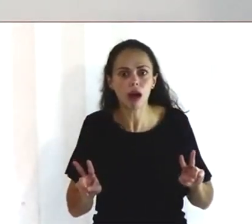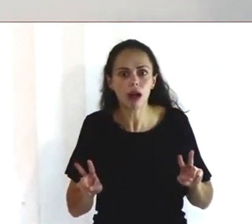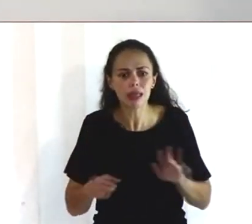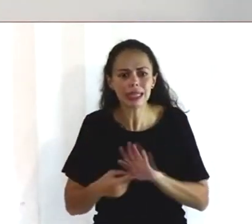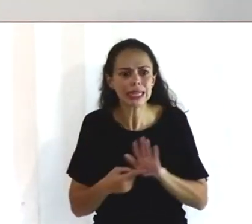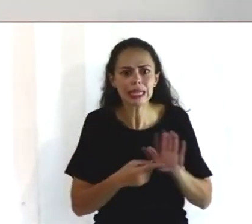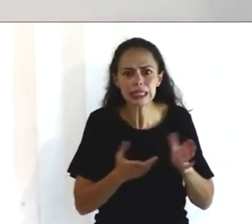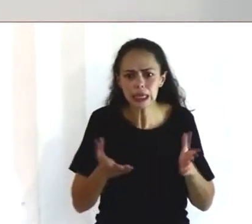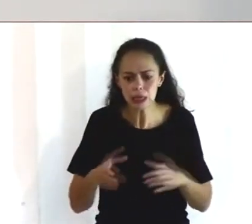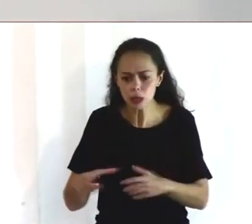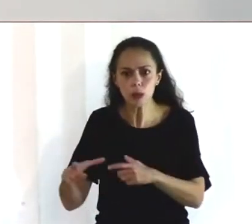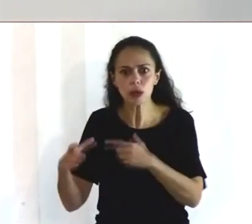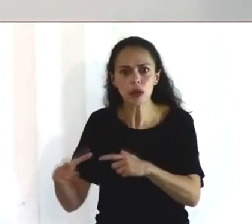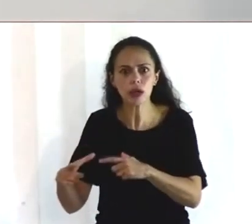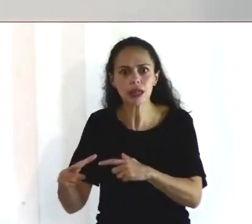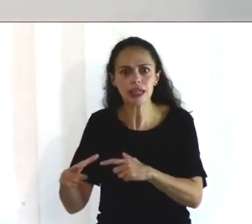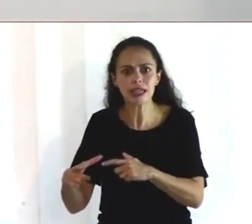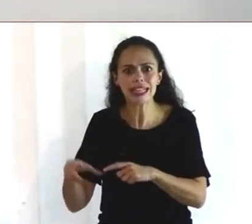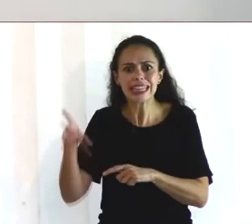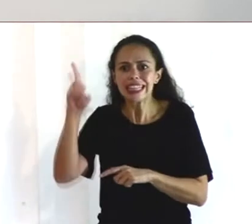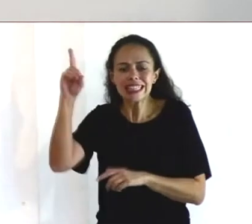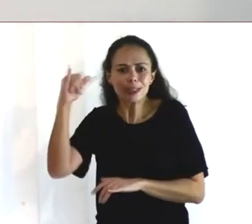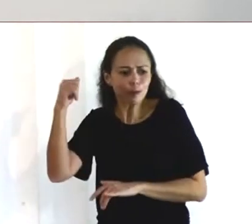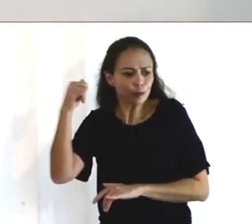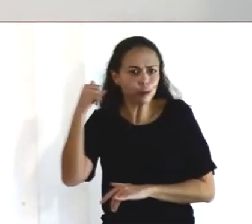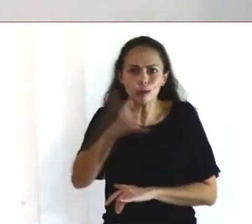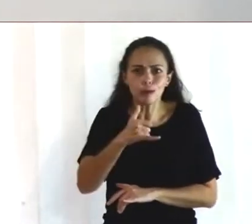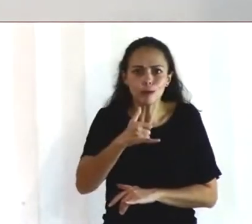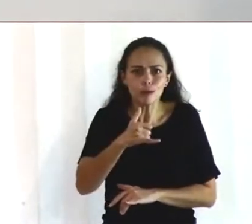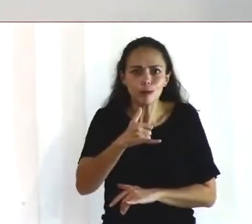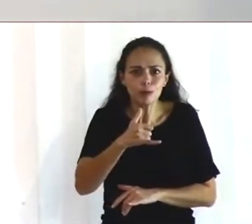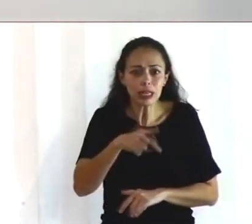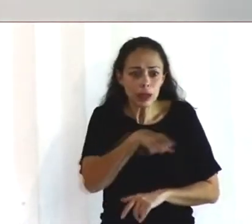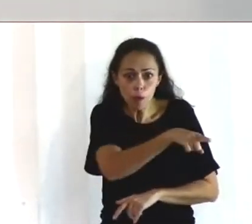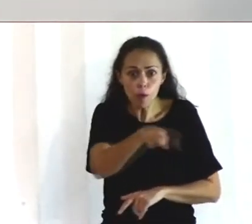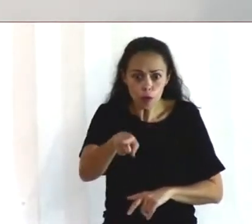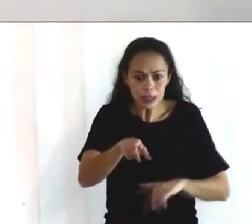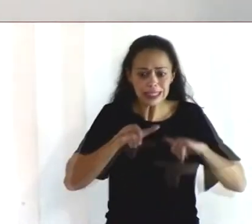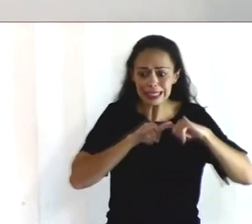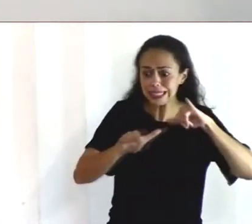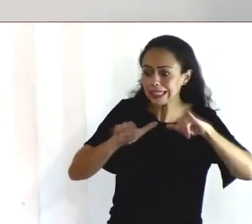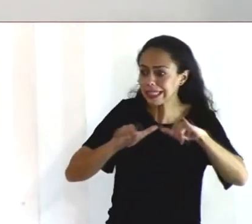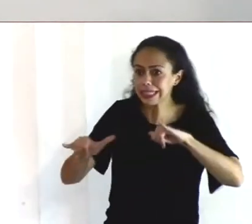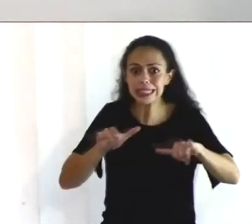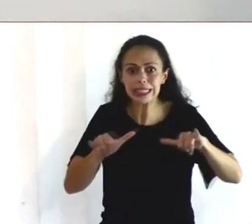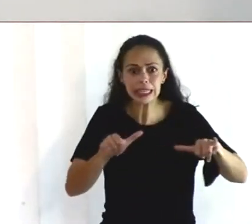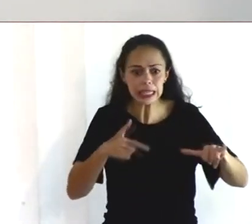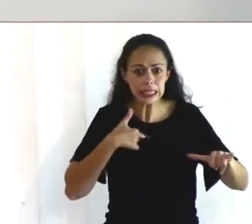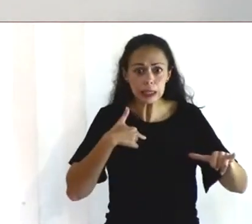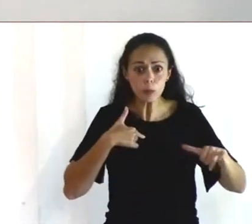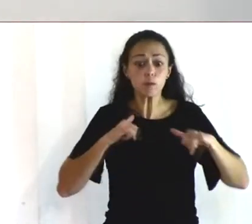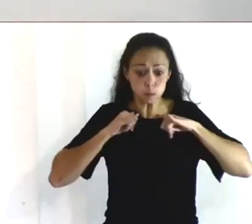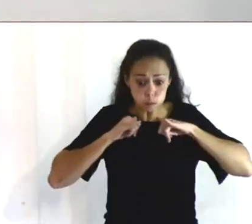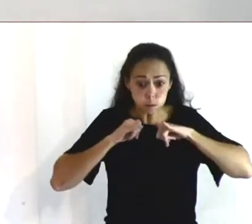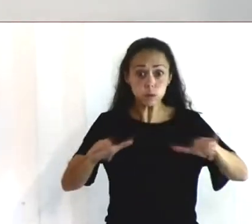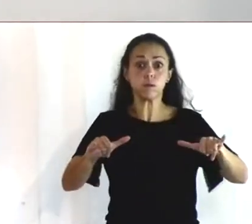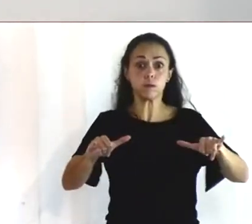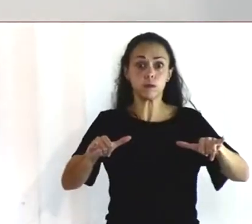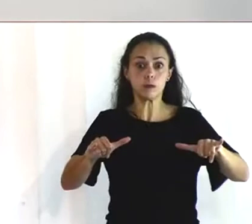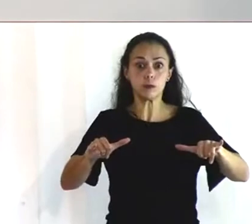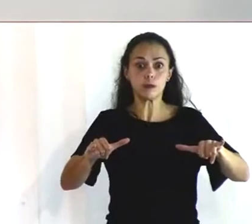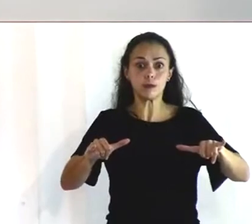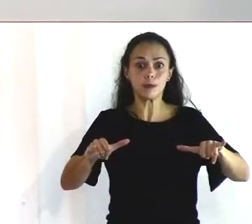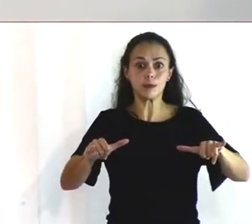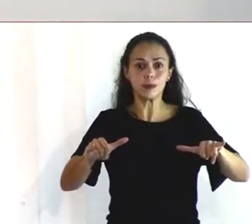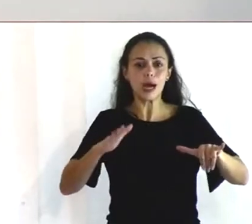esta cidade que a palavra de Deus está sendo pregada? Eu sou um dos moradores dessa cidade. E eu